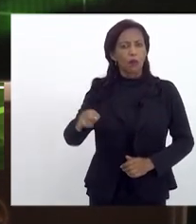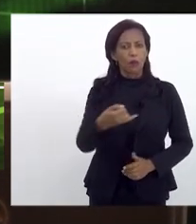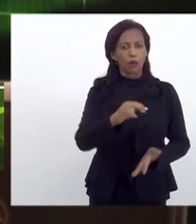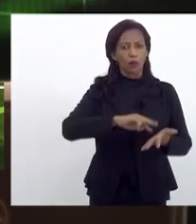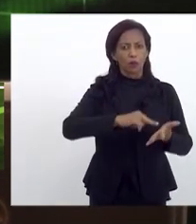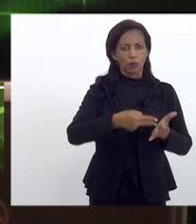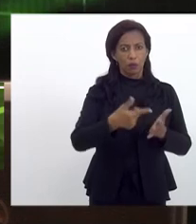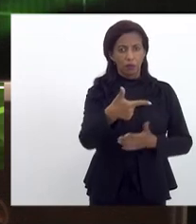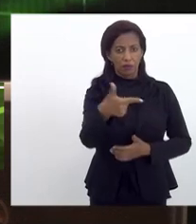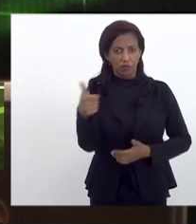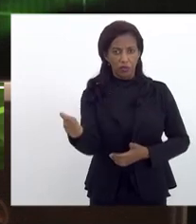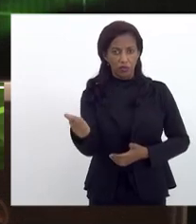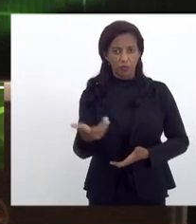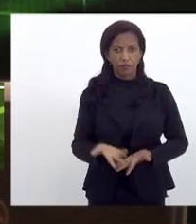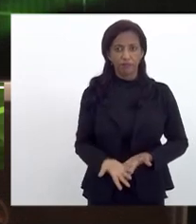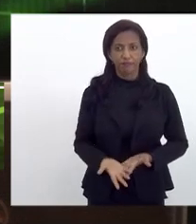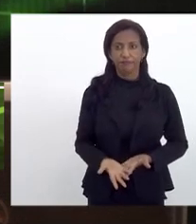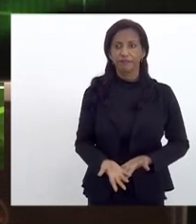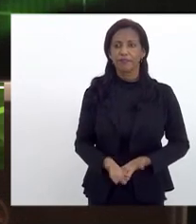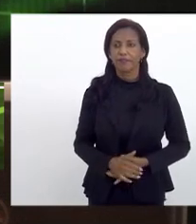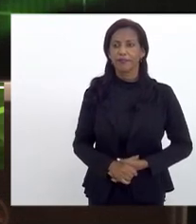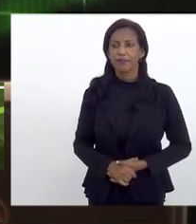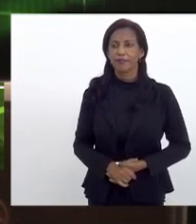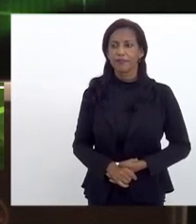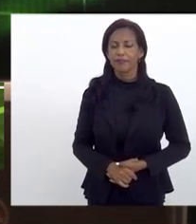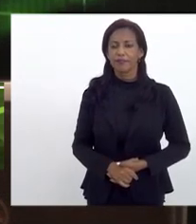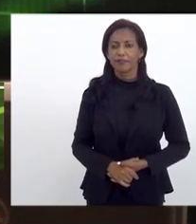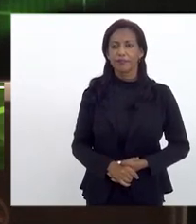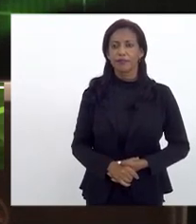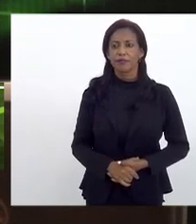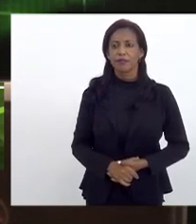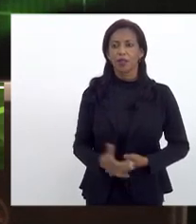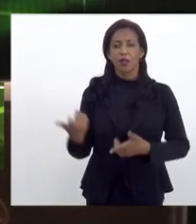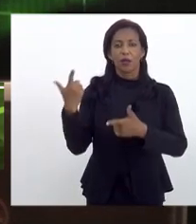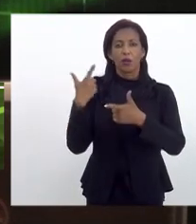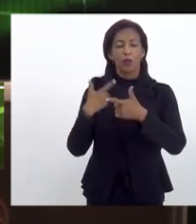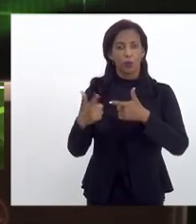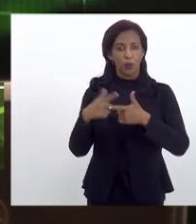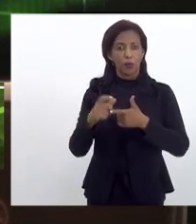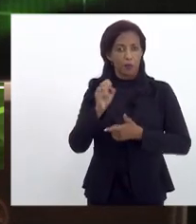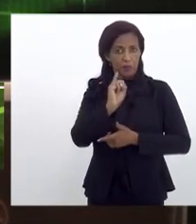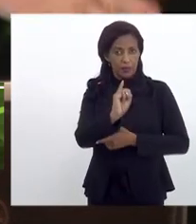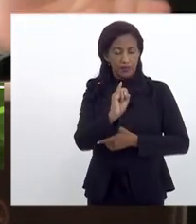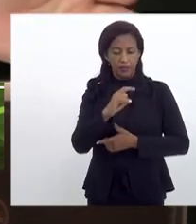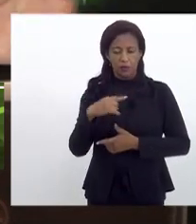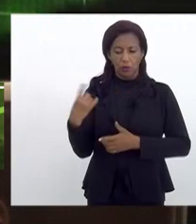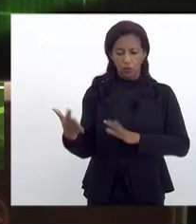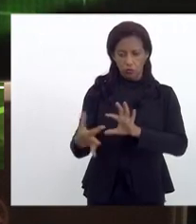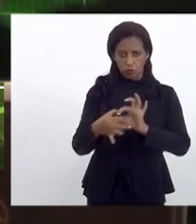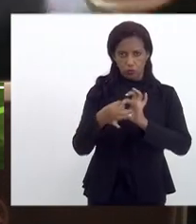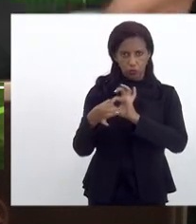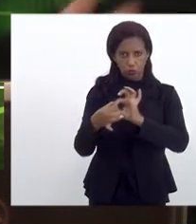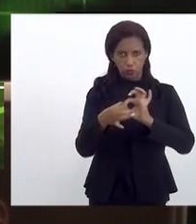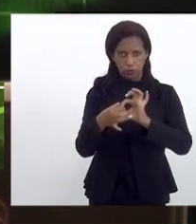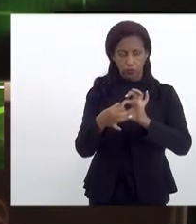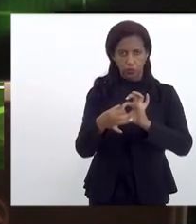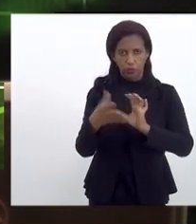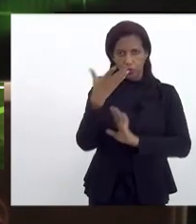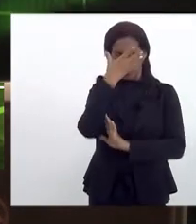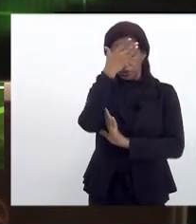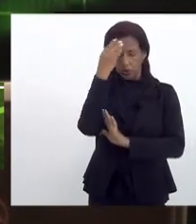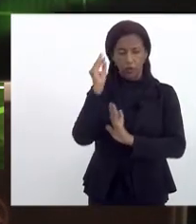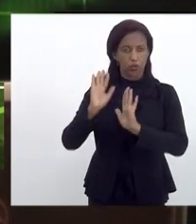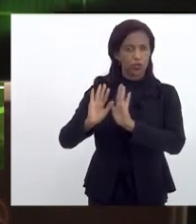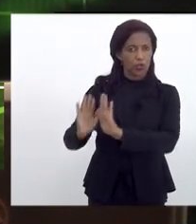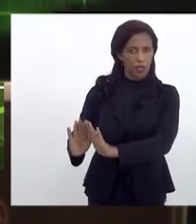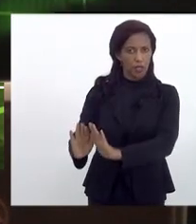21 Não invalida Sim, mas olha só O problema é a individualização Se nós amarrarmos Que é global Esquece Aí o